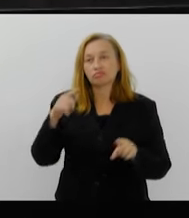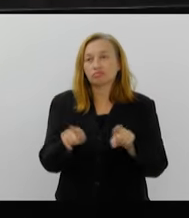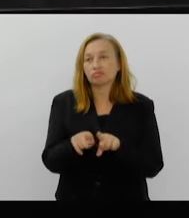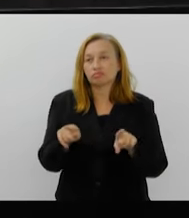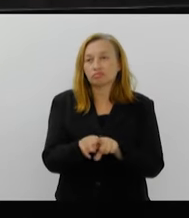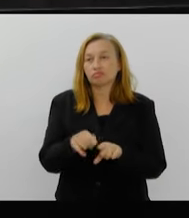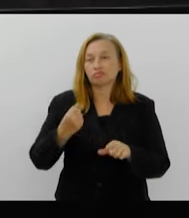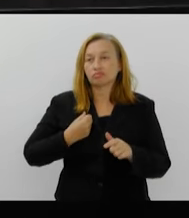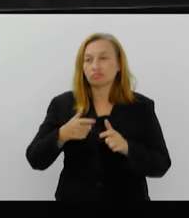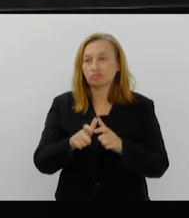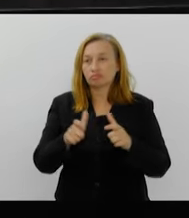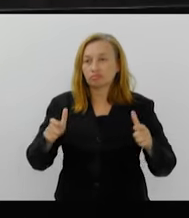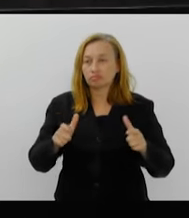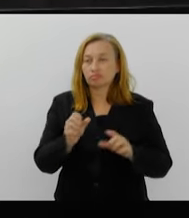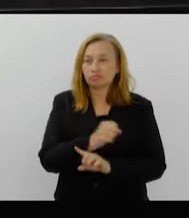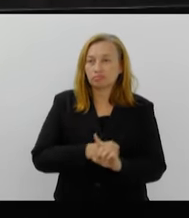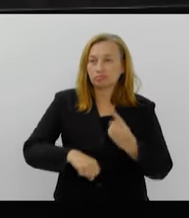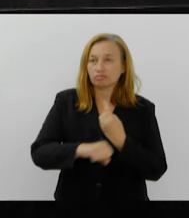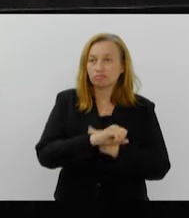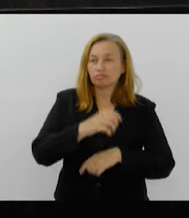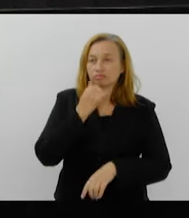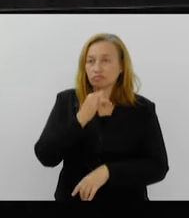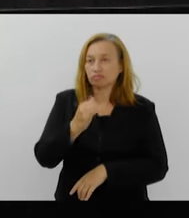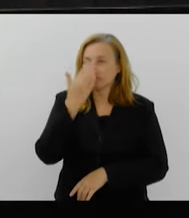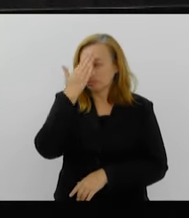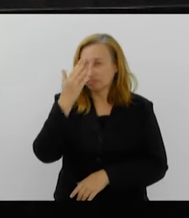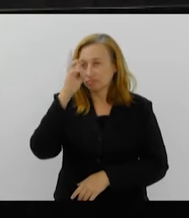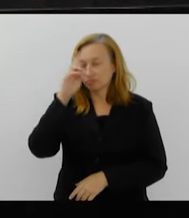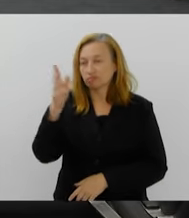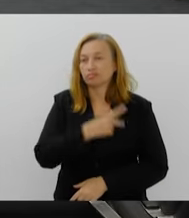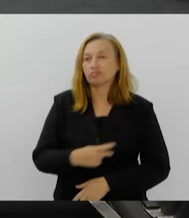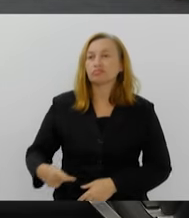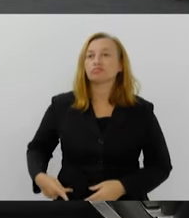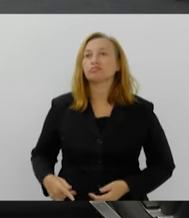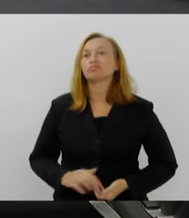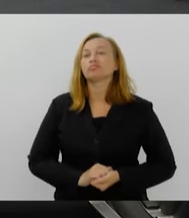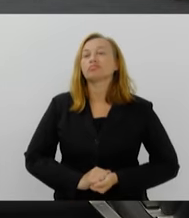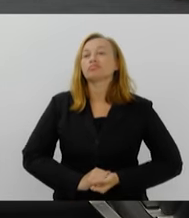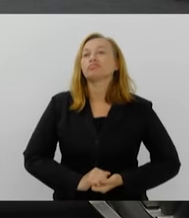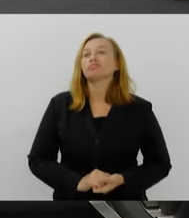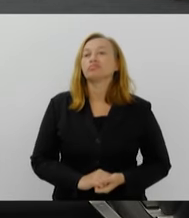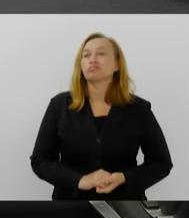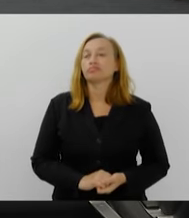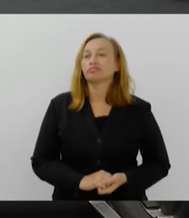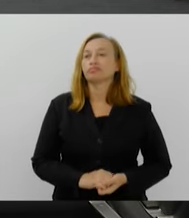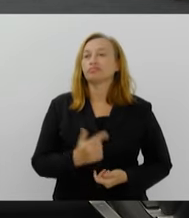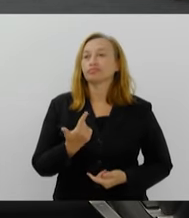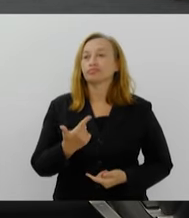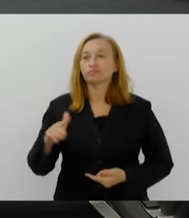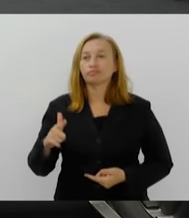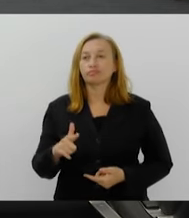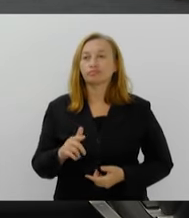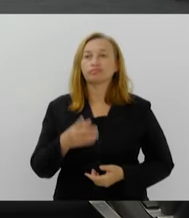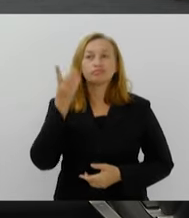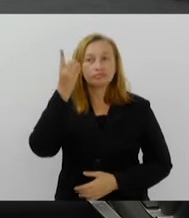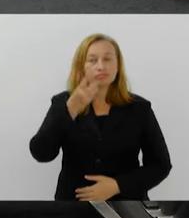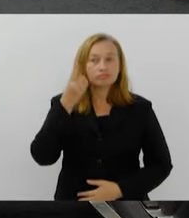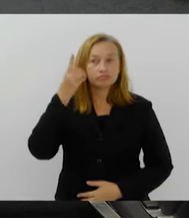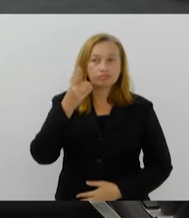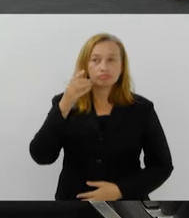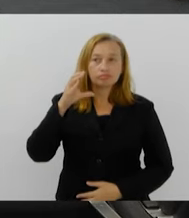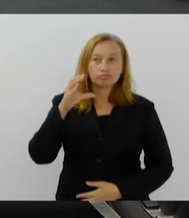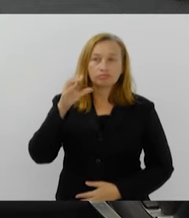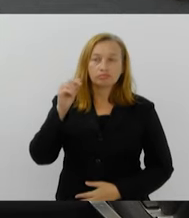a maioria da nossa sociedade fluminense. Muito obrigada, presidenta. Próximo orador inscrito, o nobre deputado Carlos